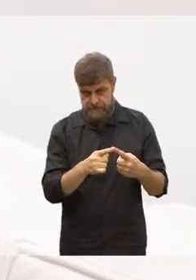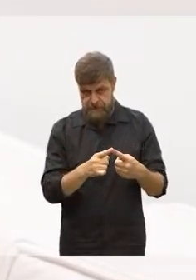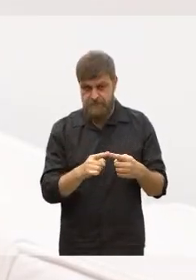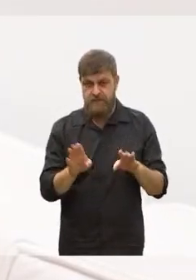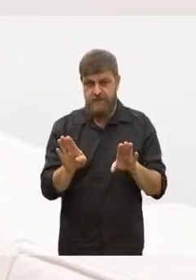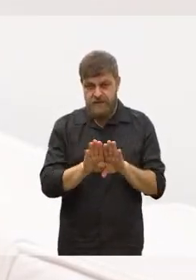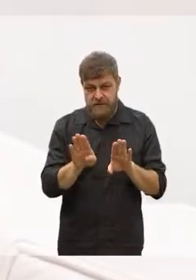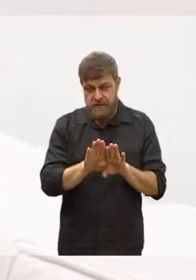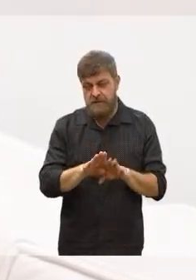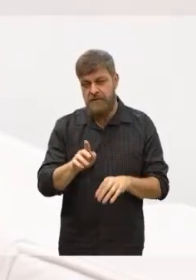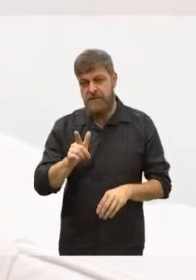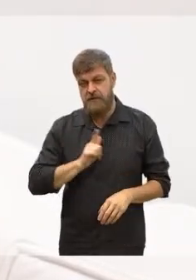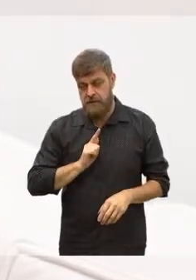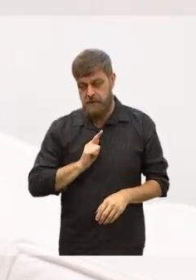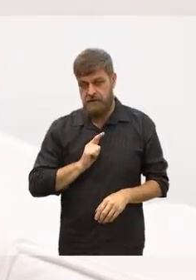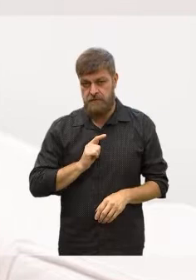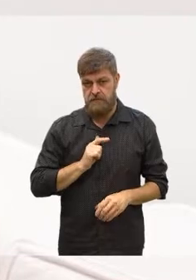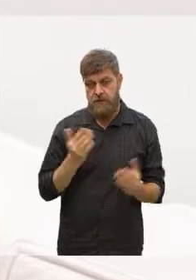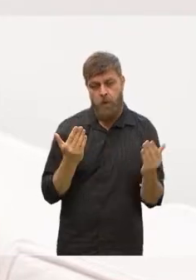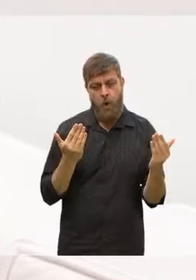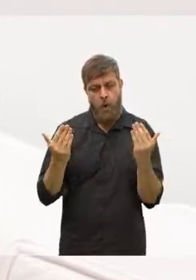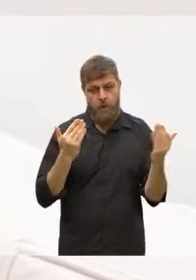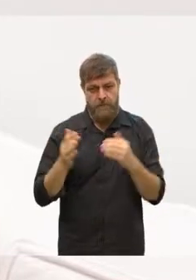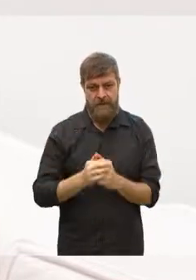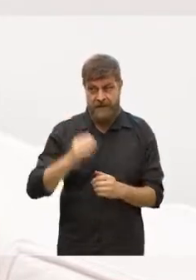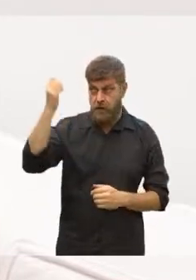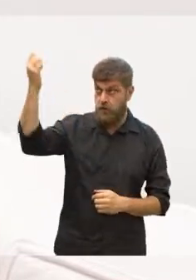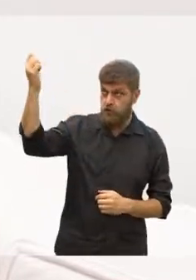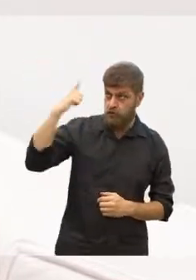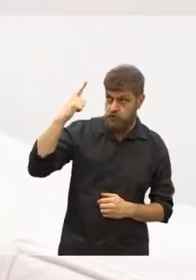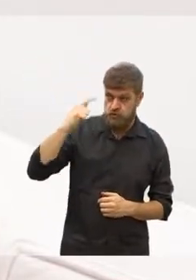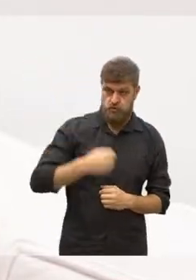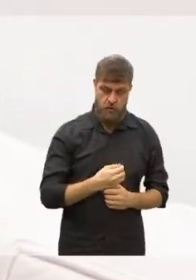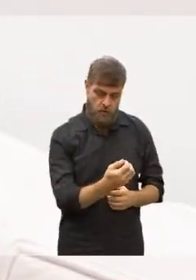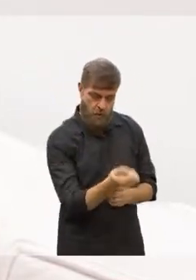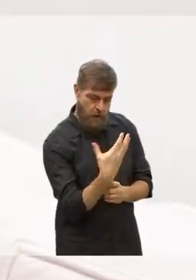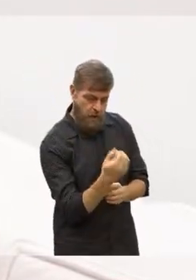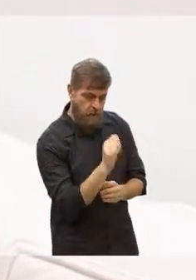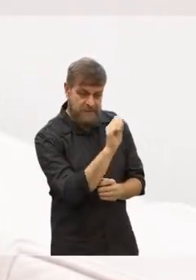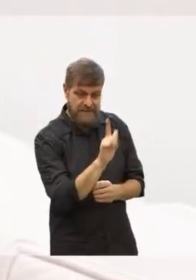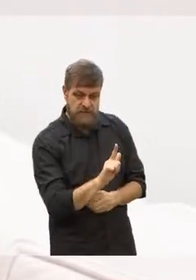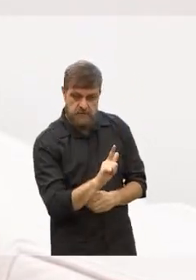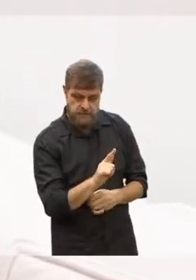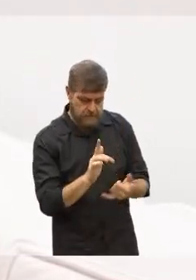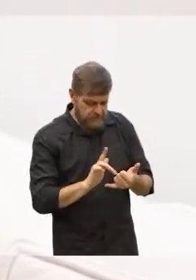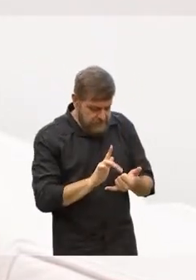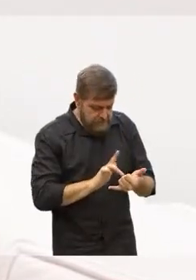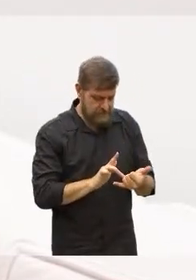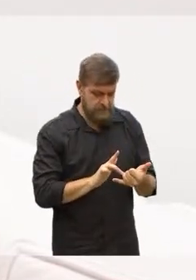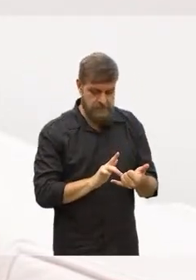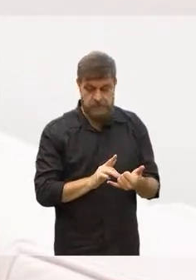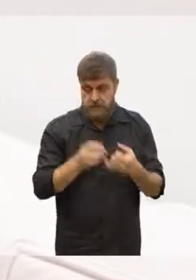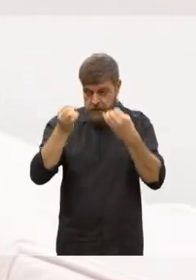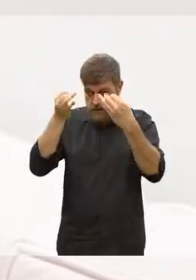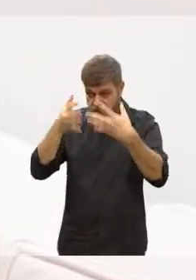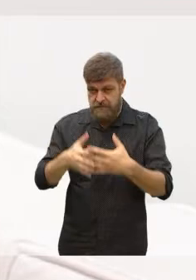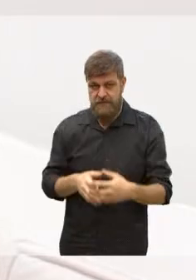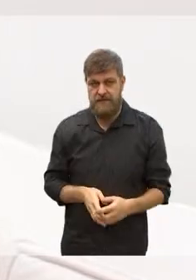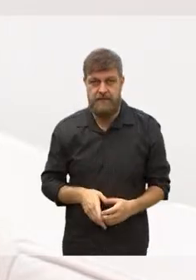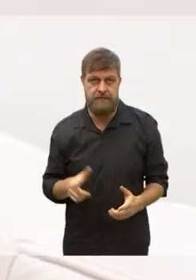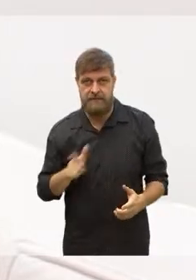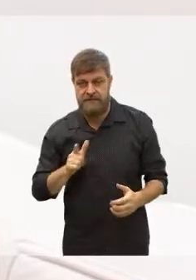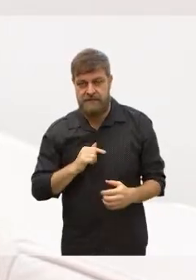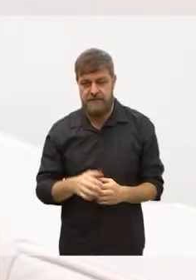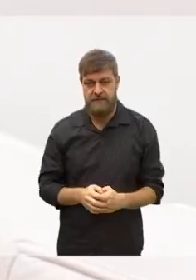mas se eu for comparar a luz solar com a luz azul, eu falaria para você que se a